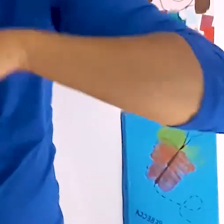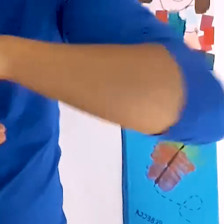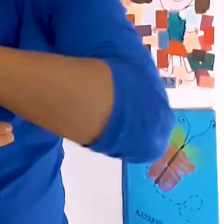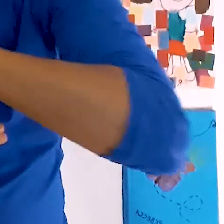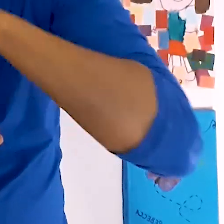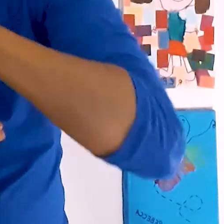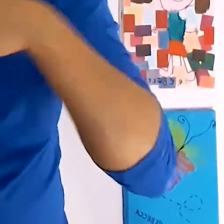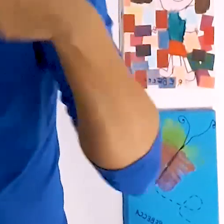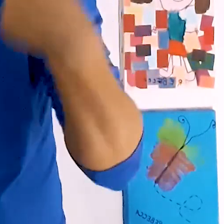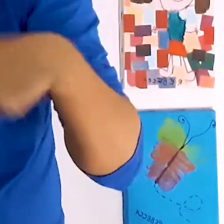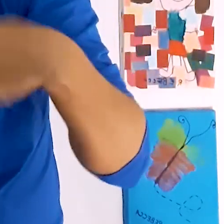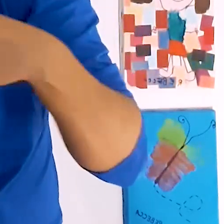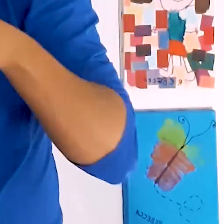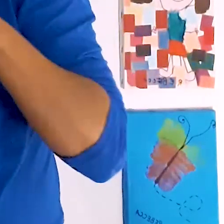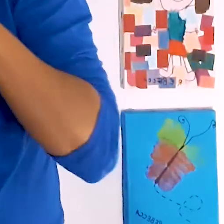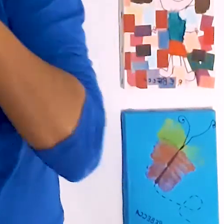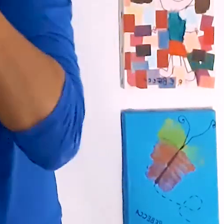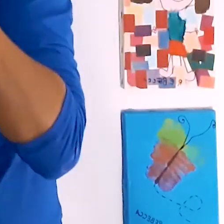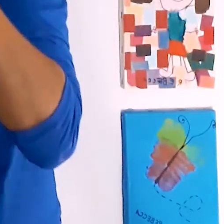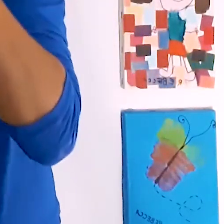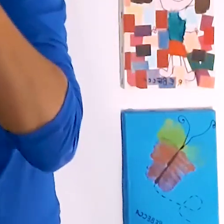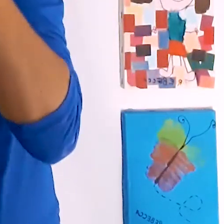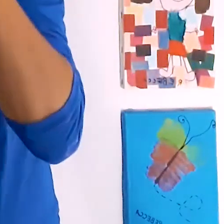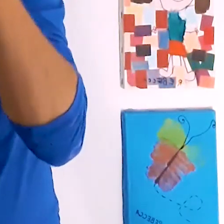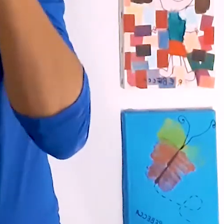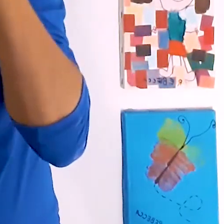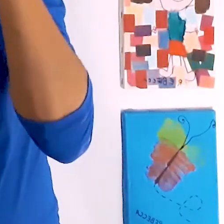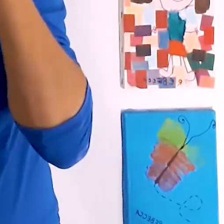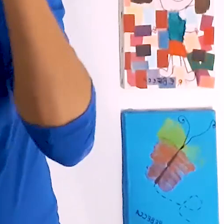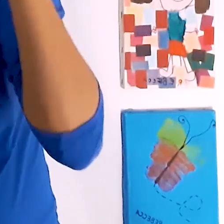se o homem precisasse se deslocar,